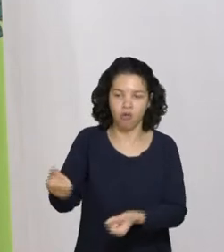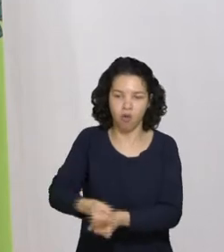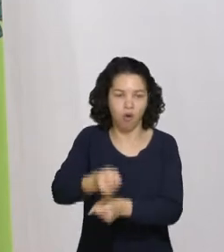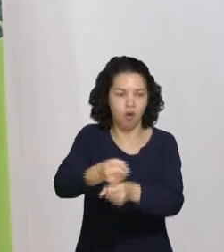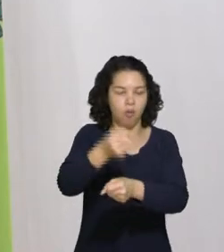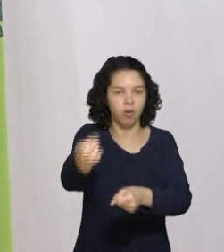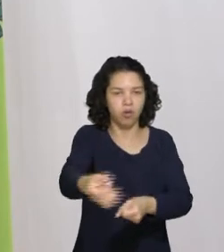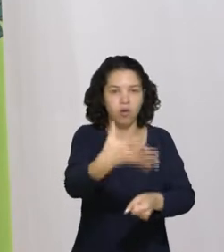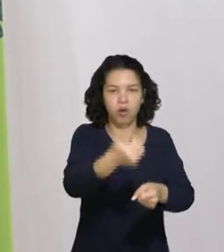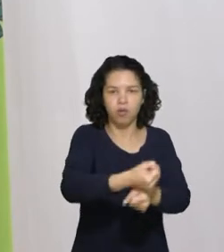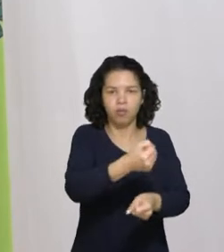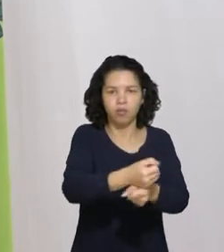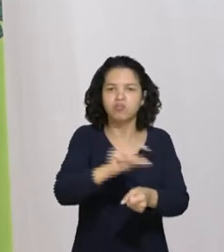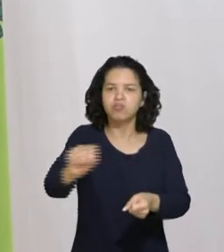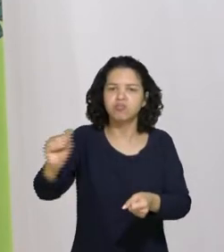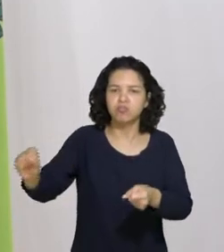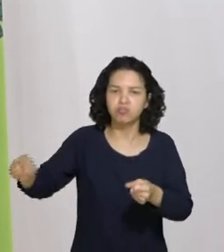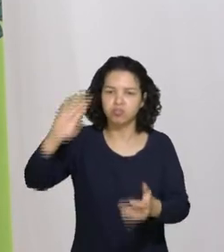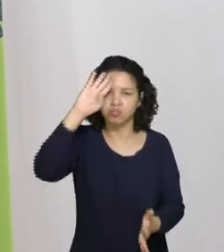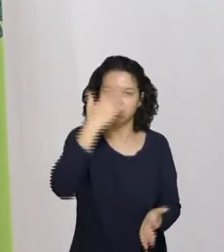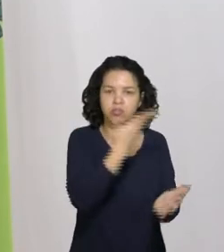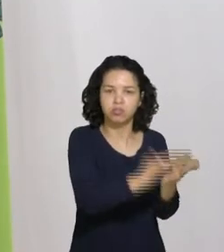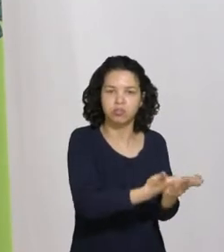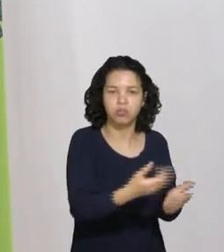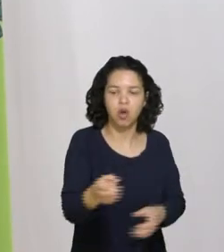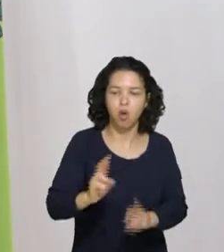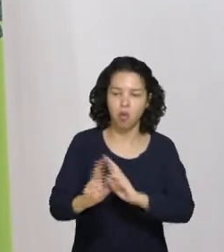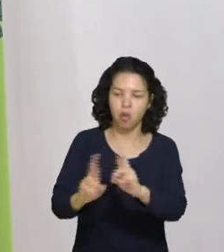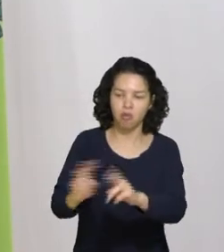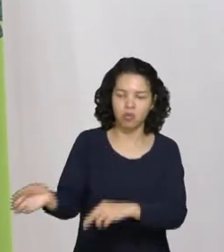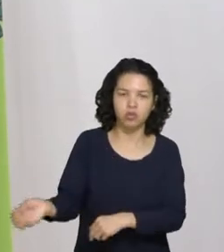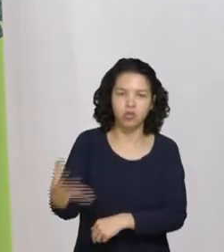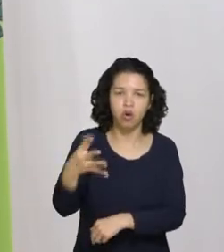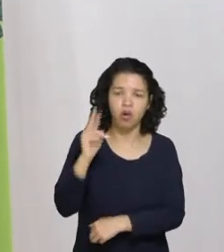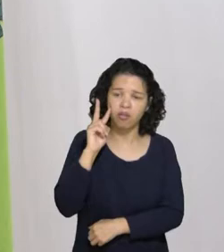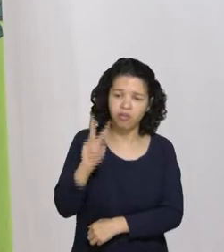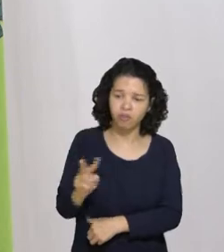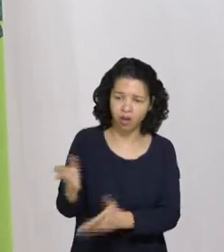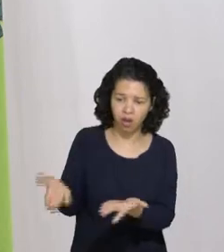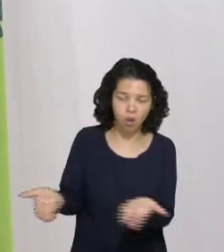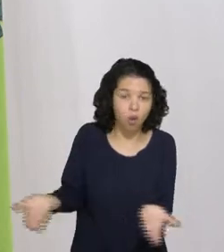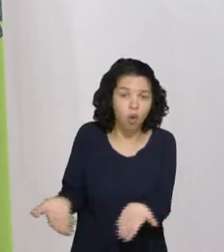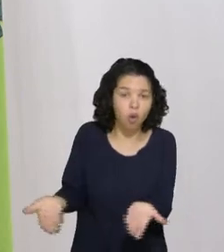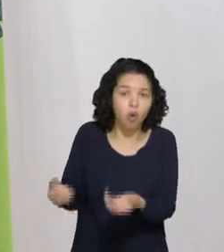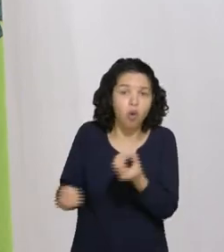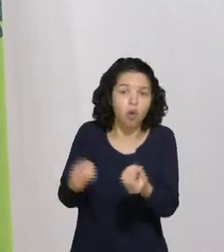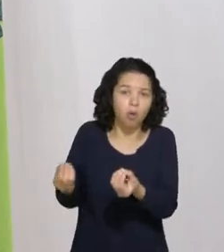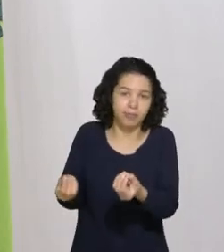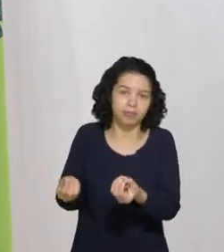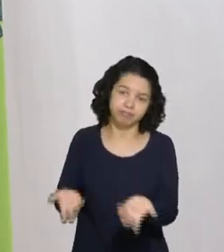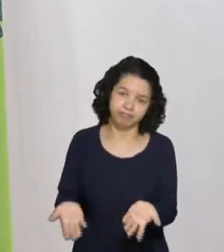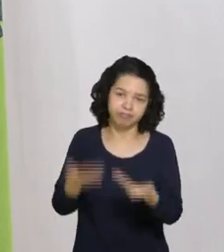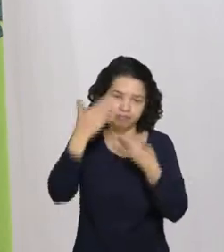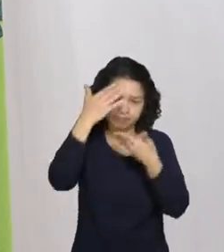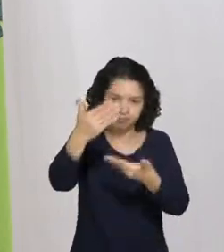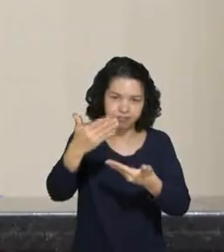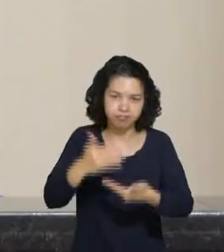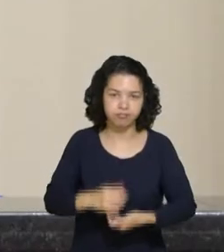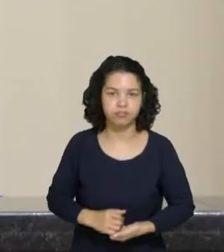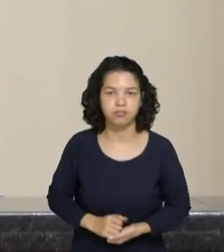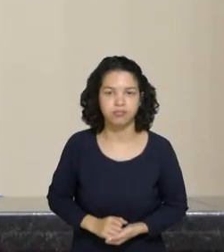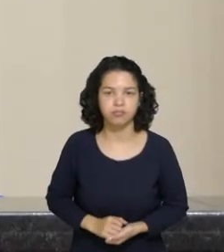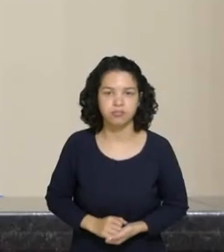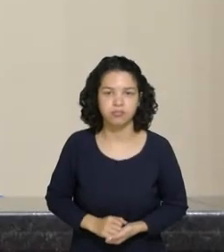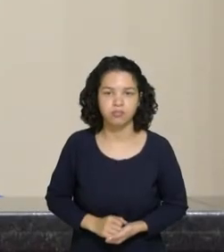Quem é que vai acreditar em novas rodovias, vendo a situação das atuais? Então, obrigado, senhor presidente. Obrigado,